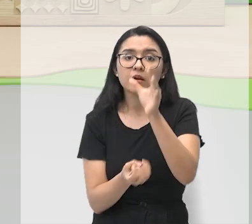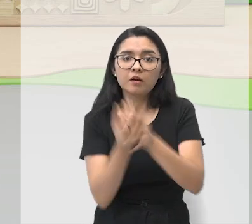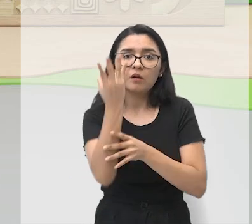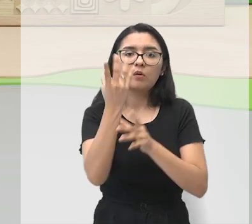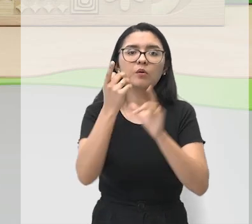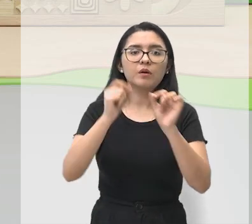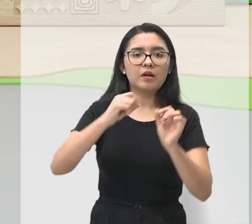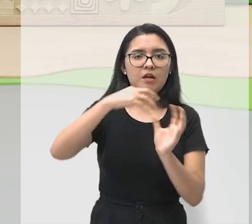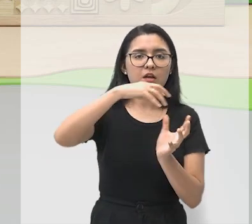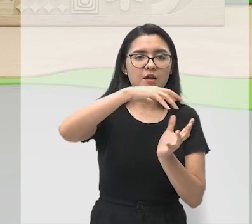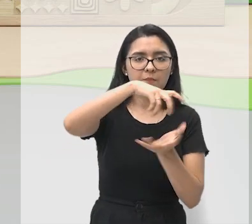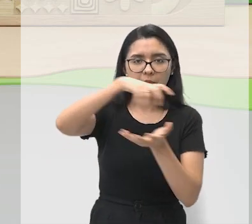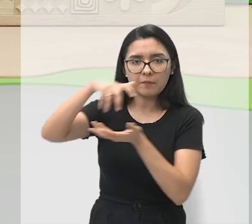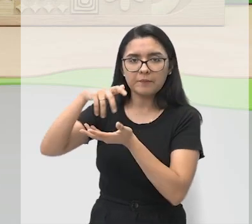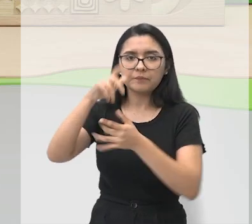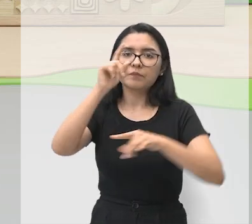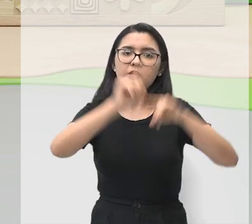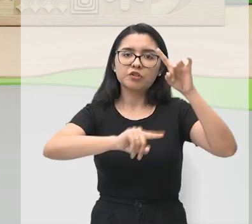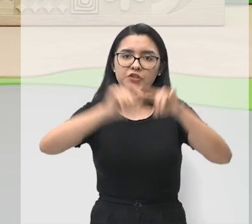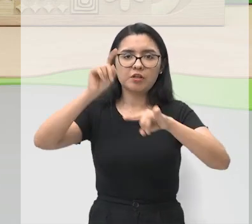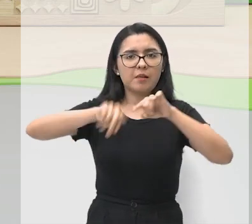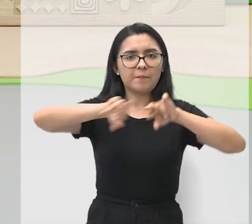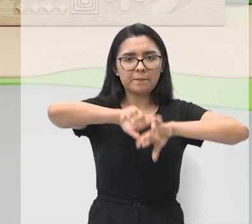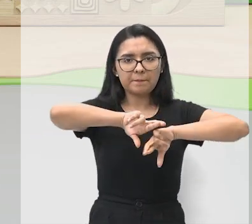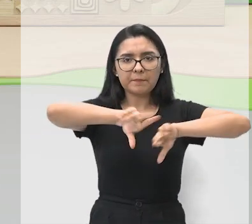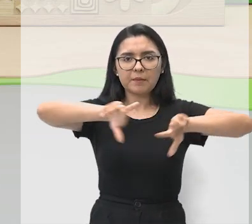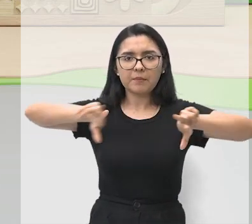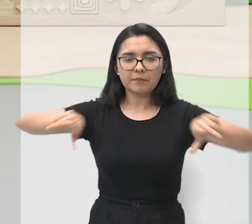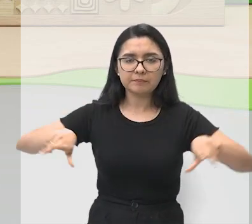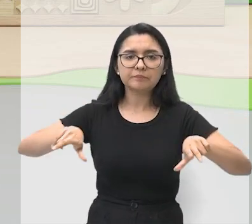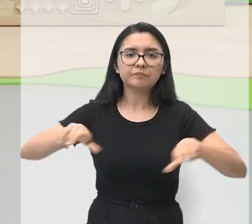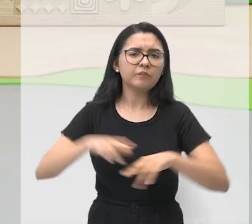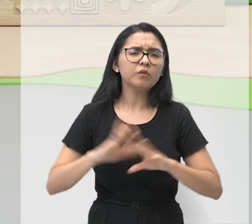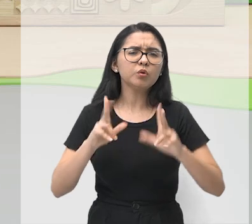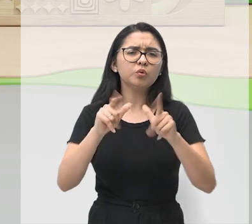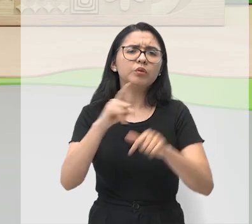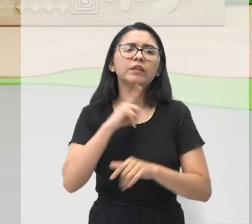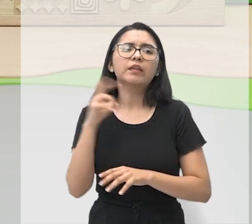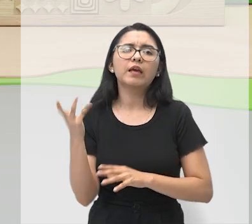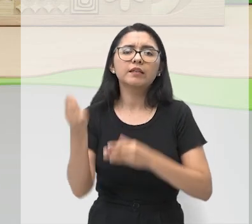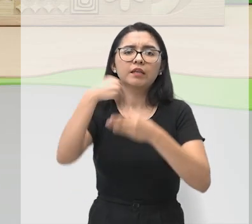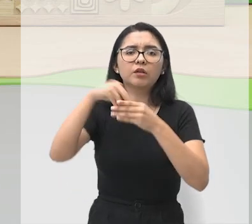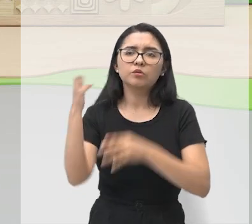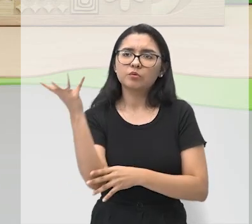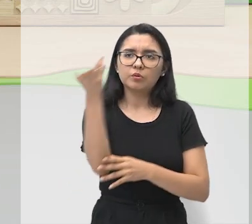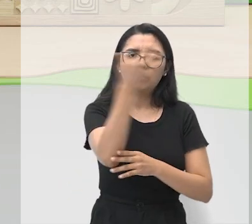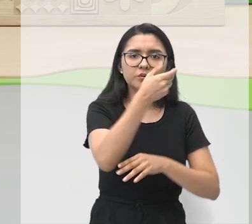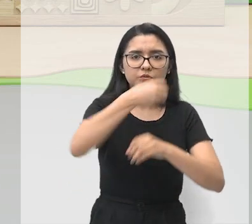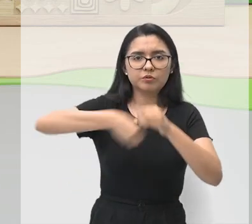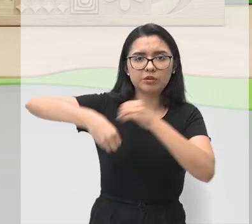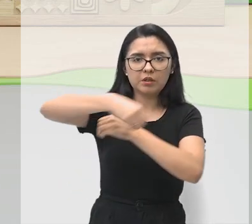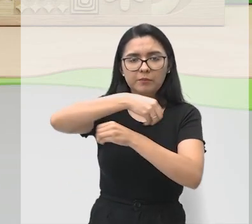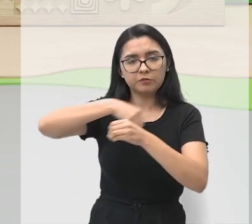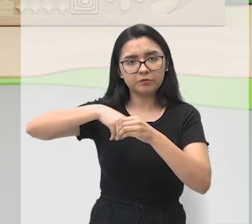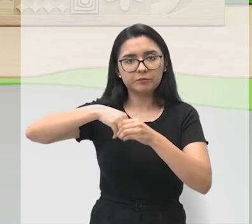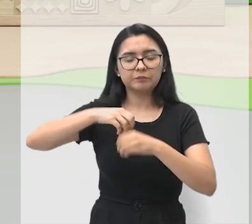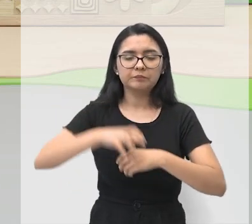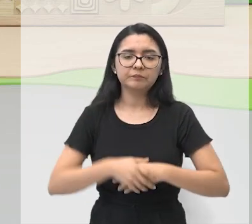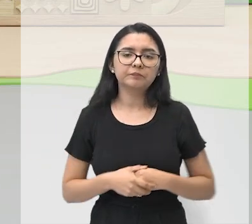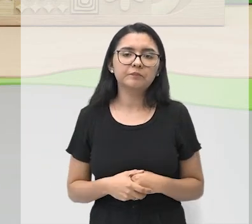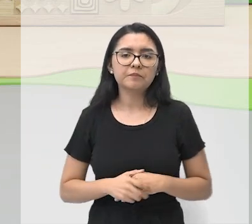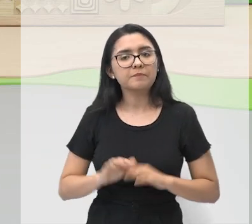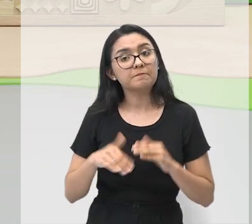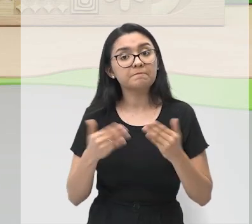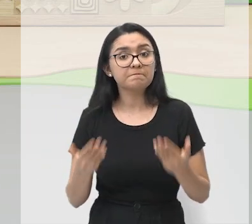formaram as estrelas e planetas, asteroides, tudo que contém dentro de um sistema solar,